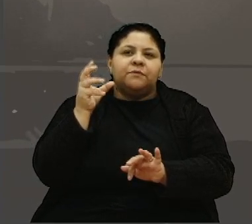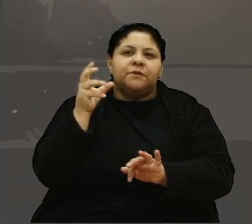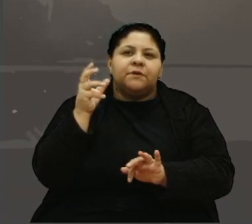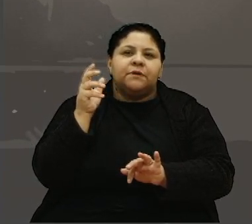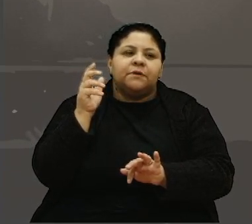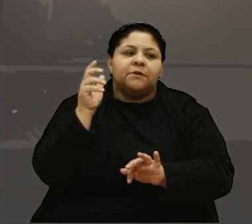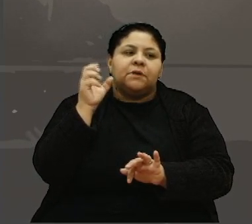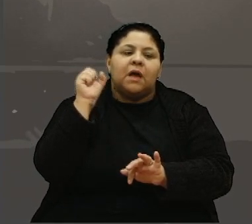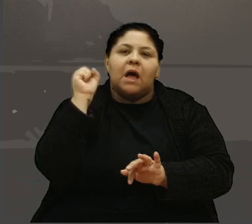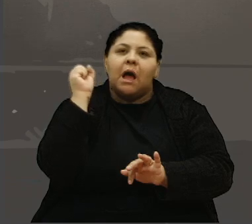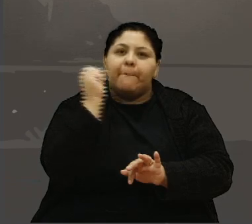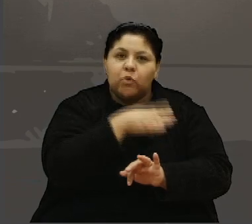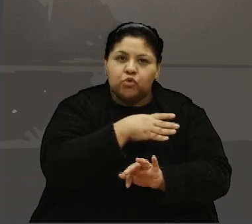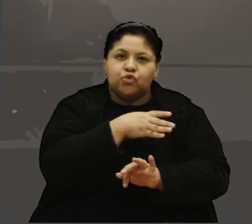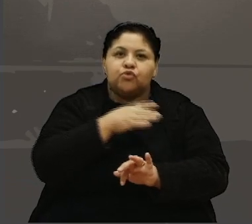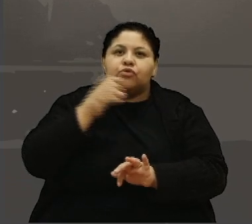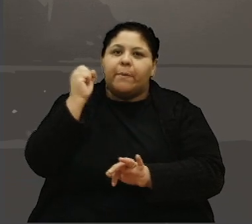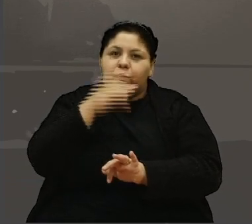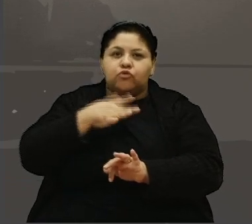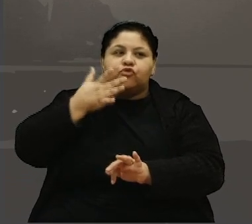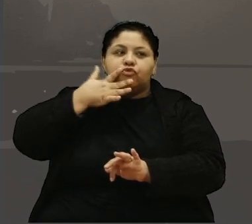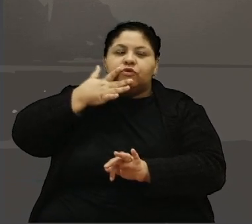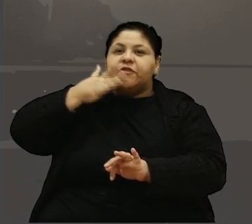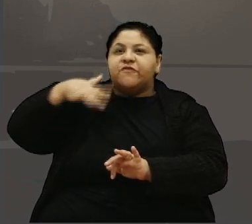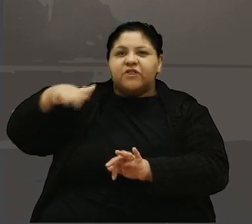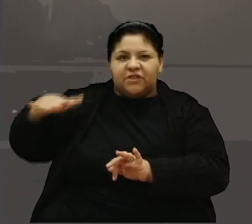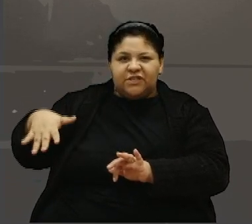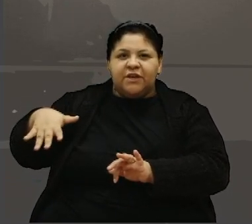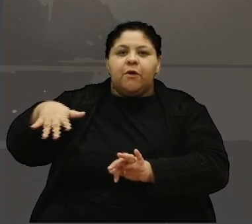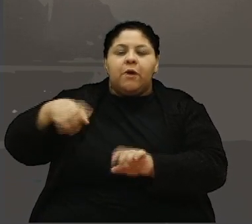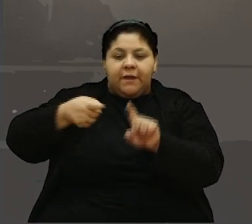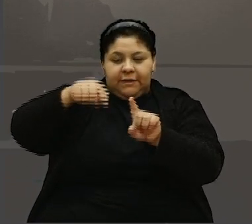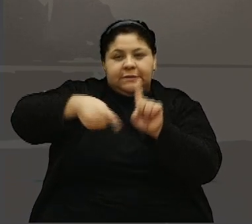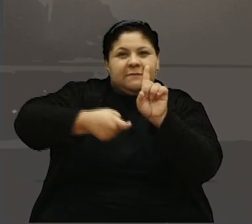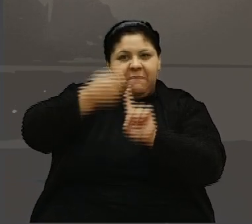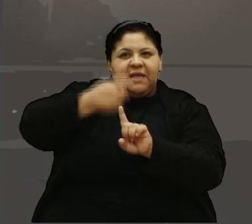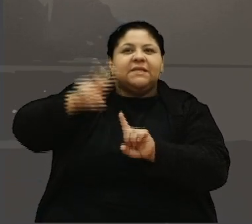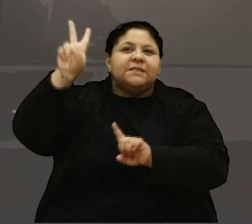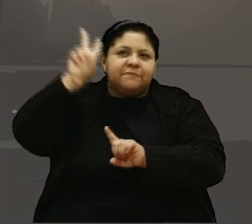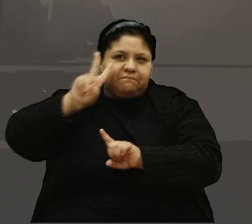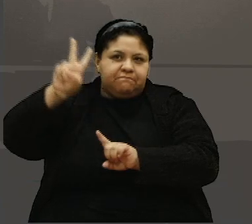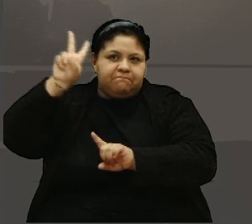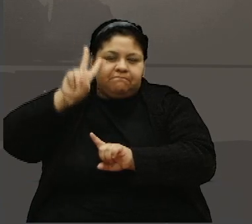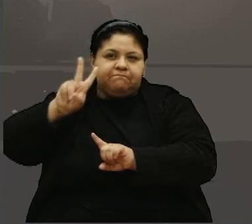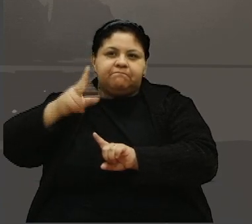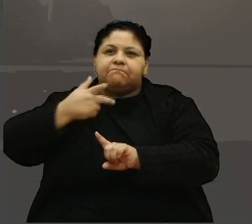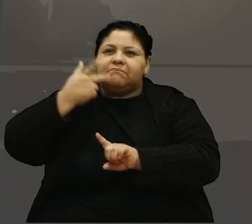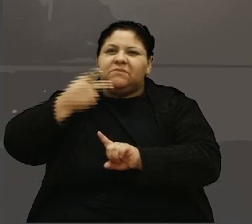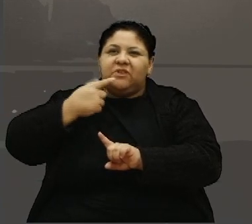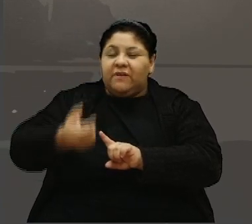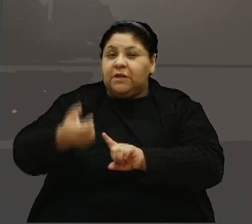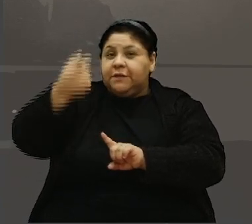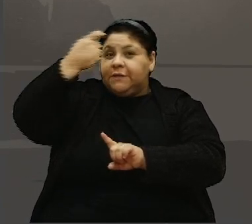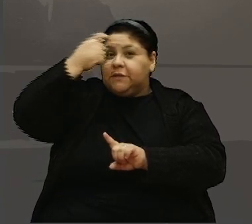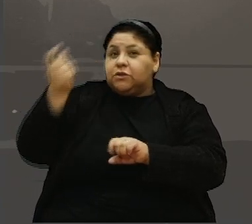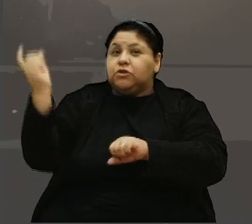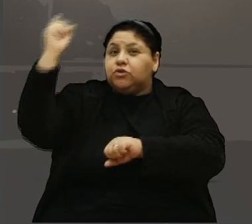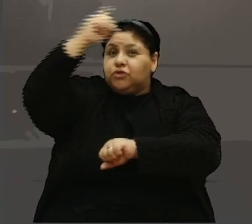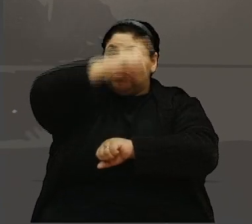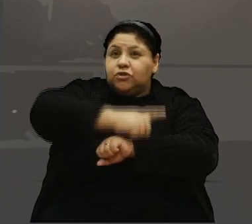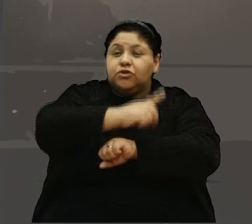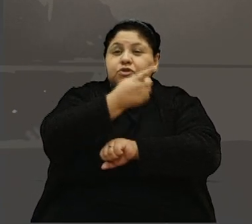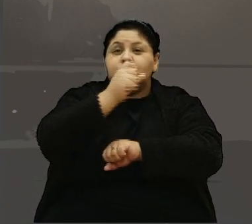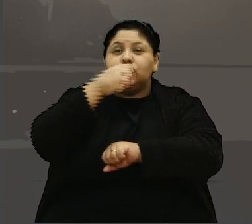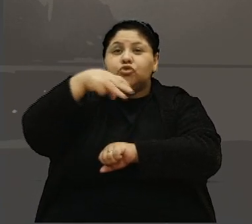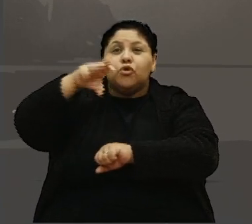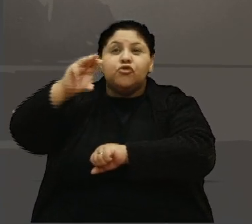ponto alto deste mês de maio, onde se lembra, onde se traz à memória essa conscientização, no dia 18 de